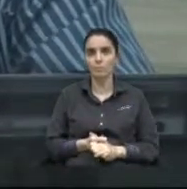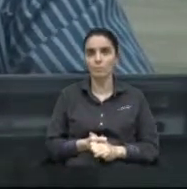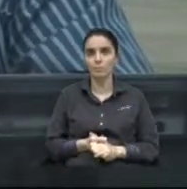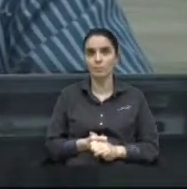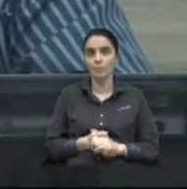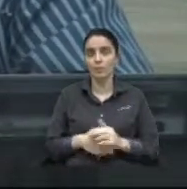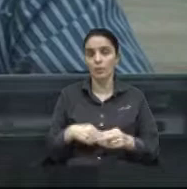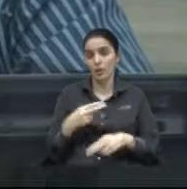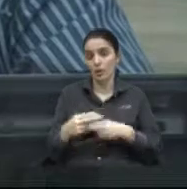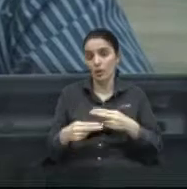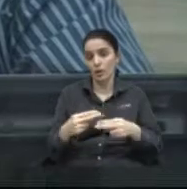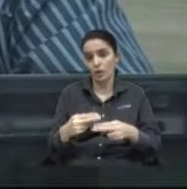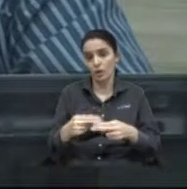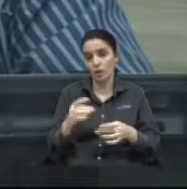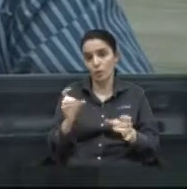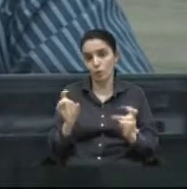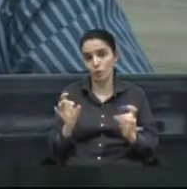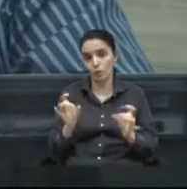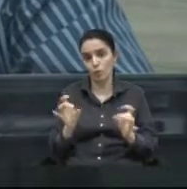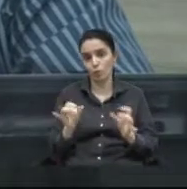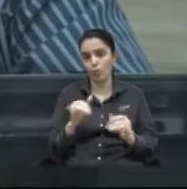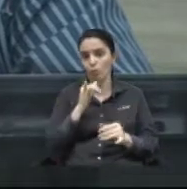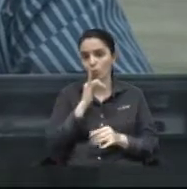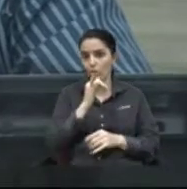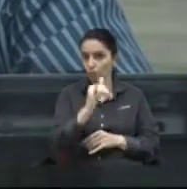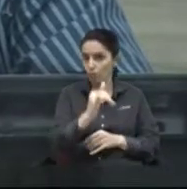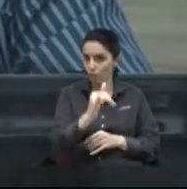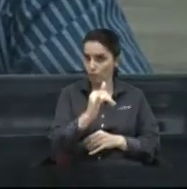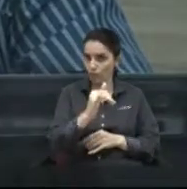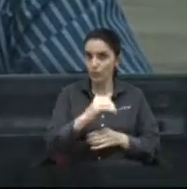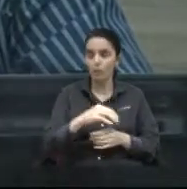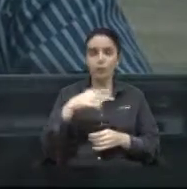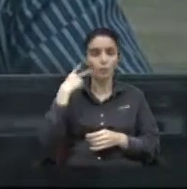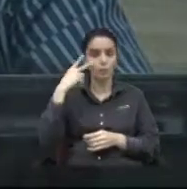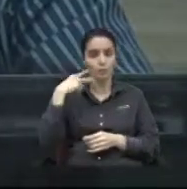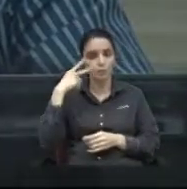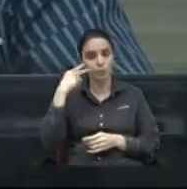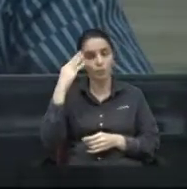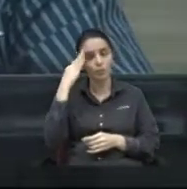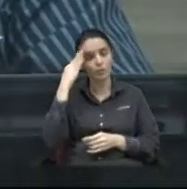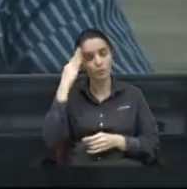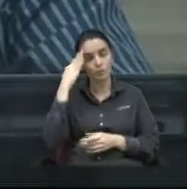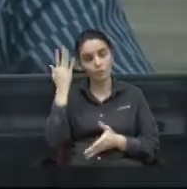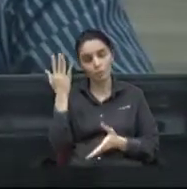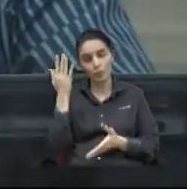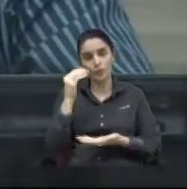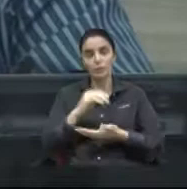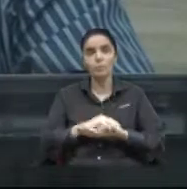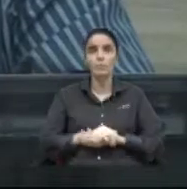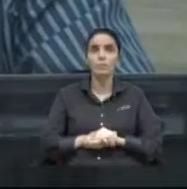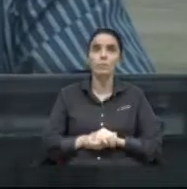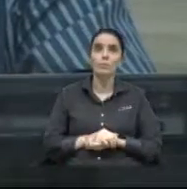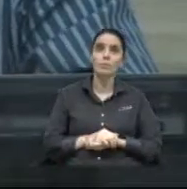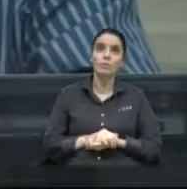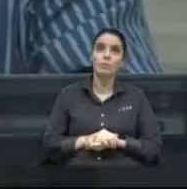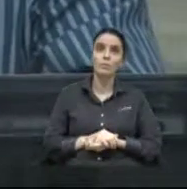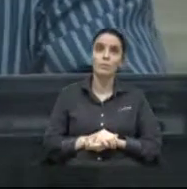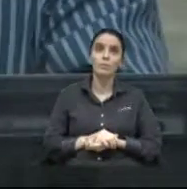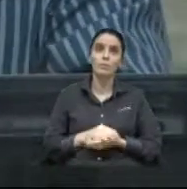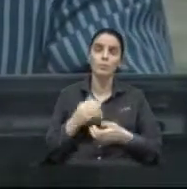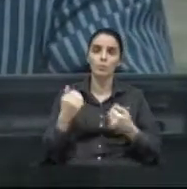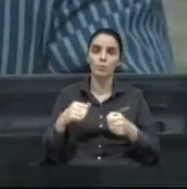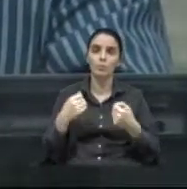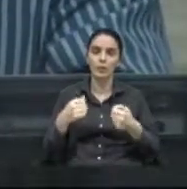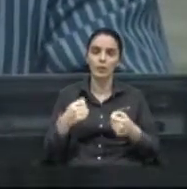Então a gente só fez esse comunicado e passou para os vereadores. Veio o comunicado, a gente houve